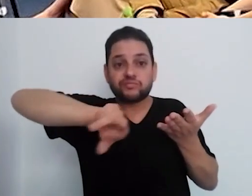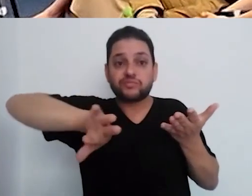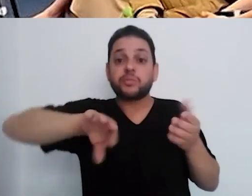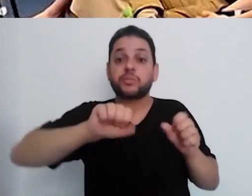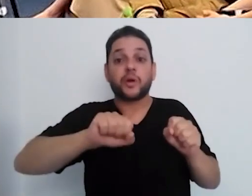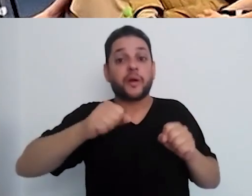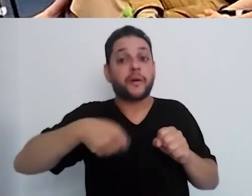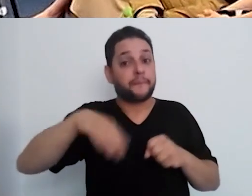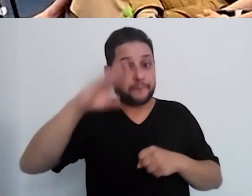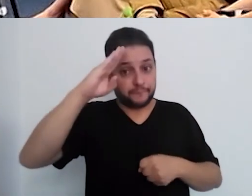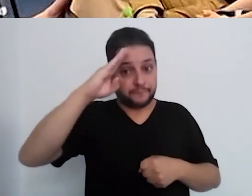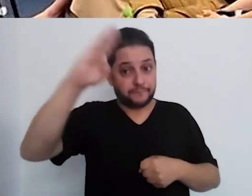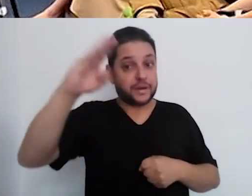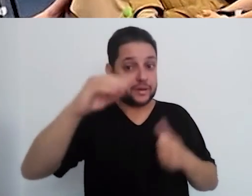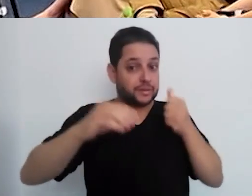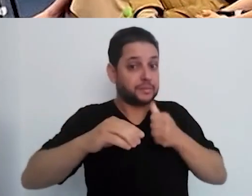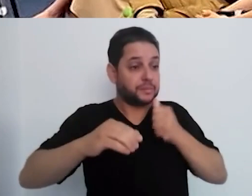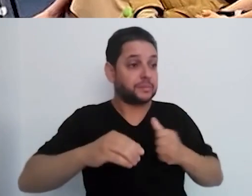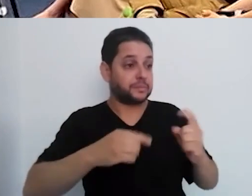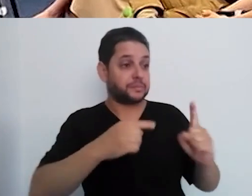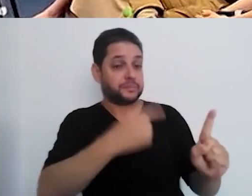mulher,